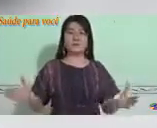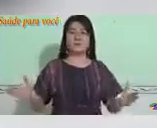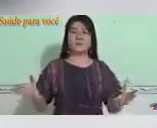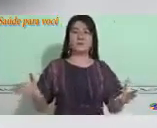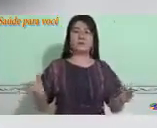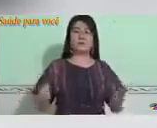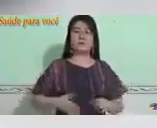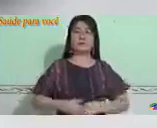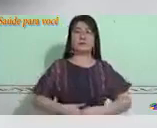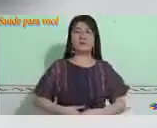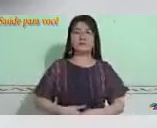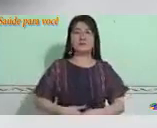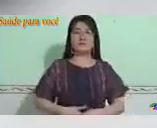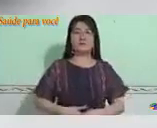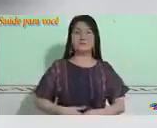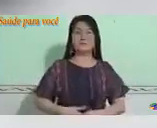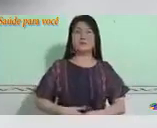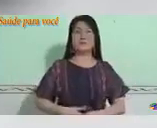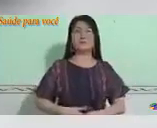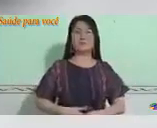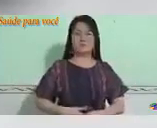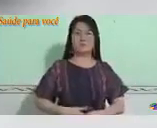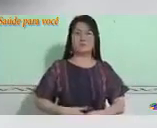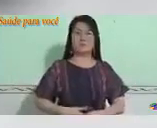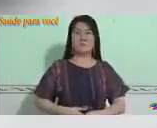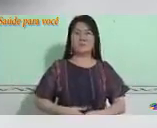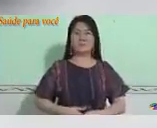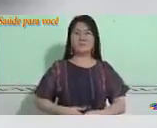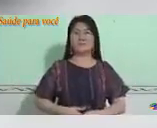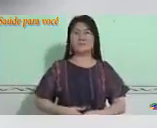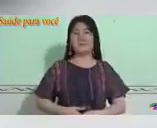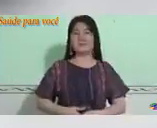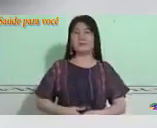DSSRSOMNDADASA 12 recomenda de colina variar de acordo com a sexual idade